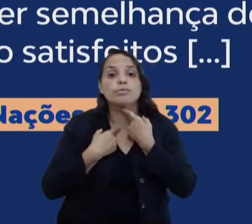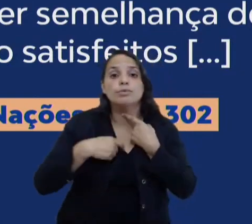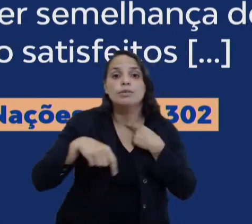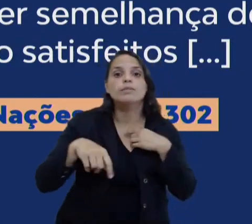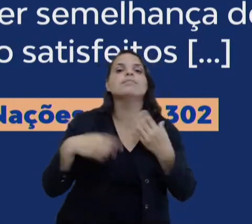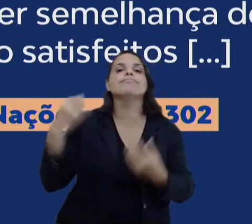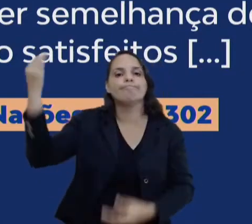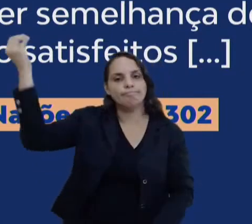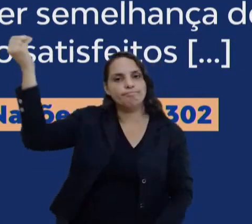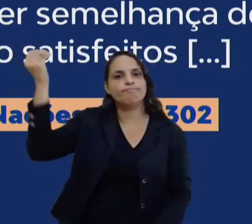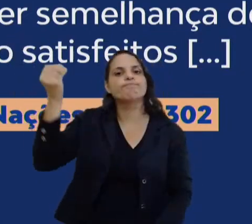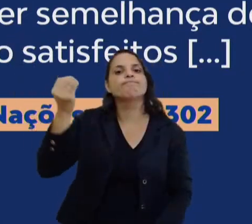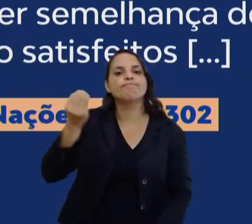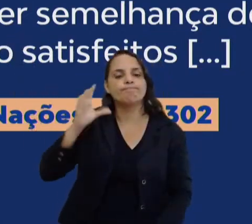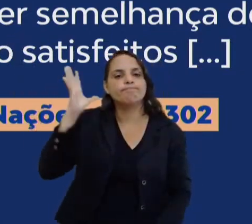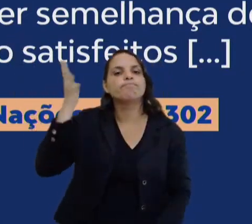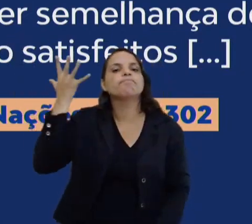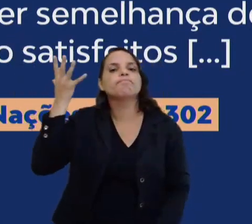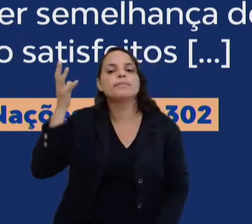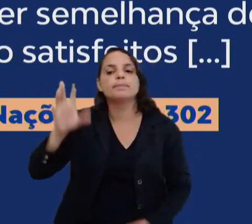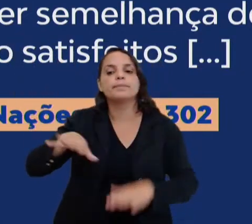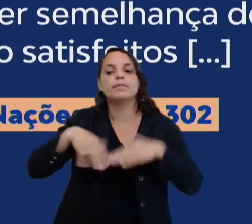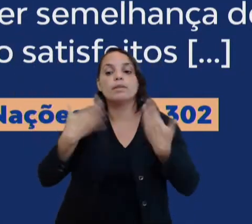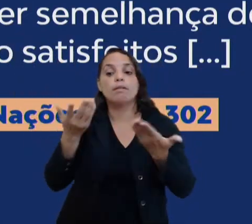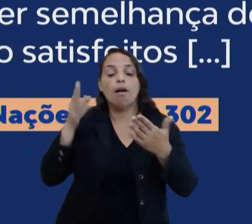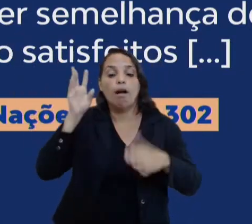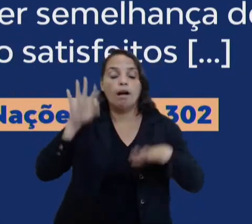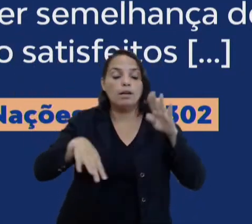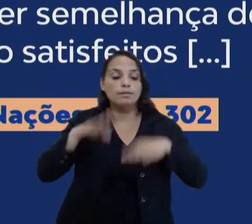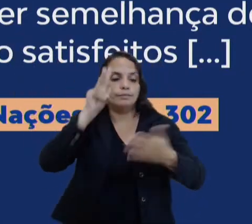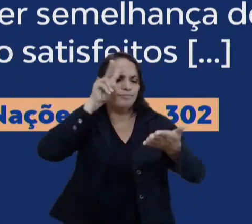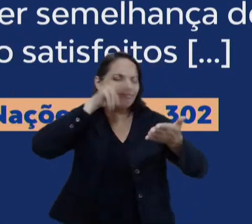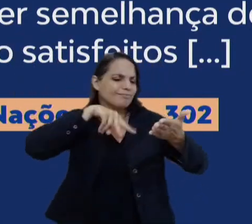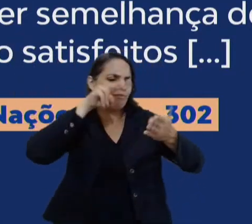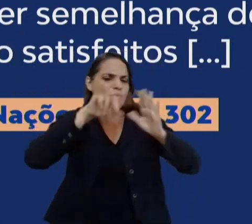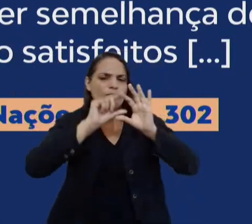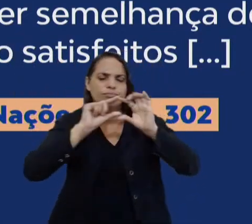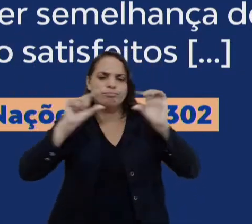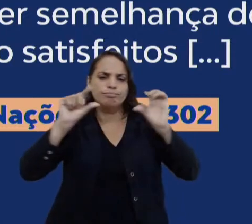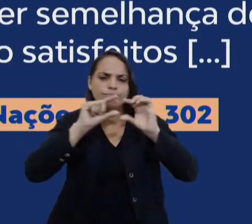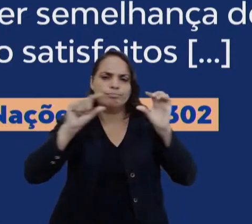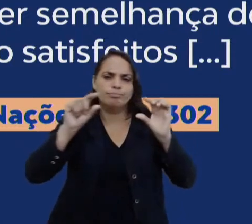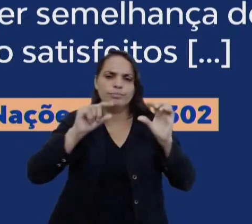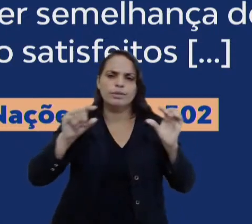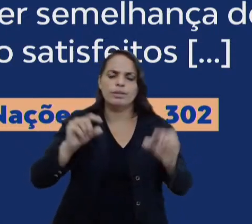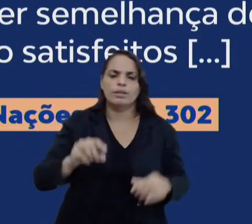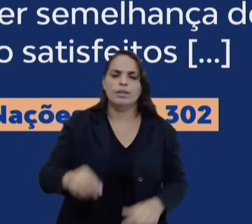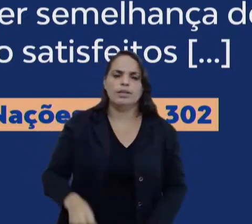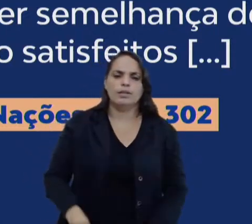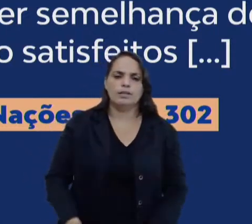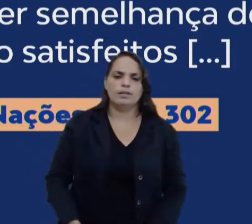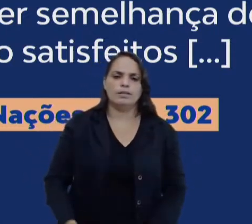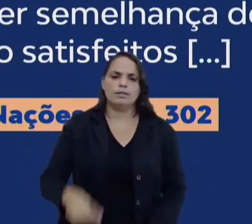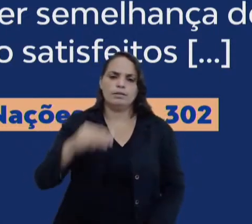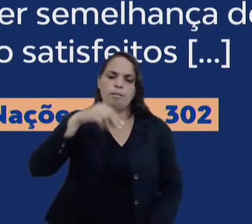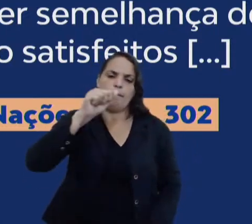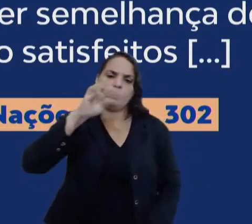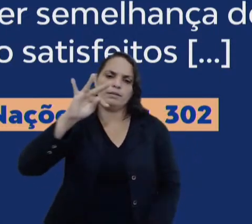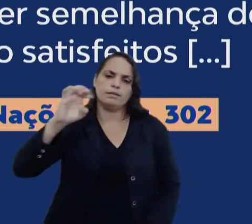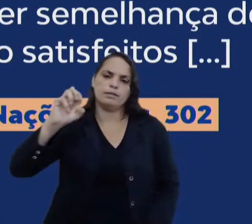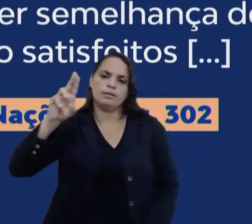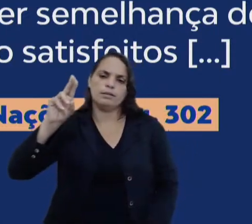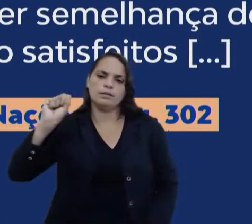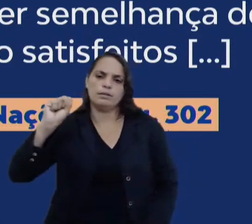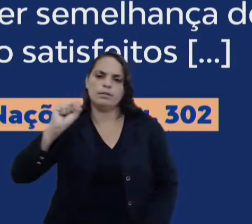decepcionado. Irmãos, quando nós lemos aquele verso de Mateus 5,48, sede perfeitos, como é perfeito vosso Pai